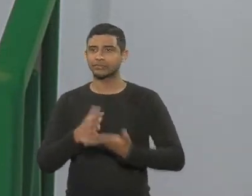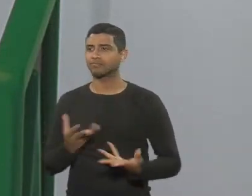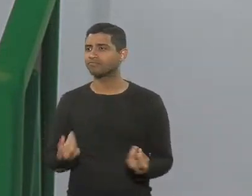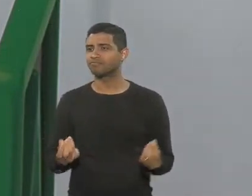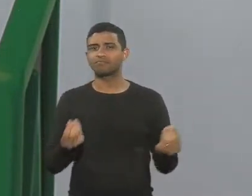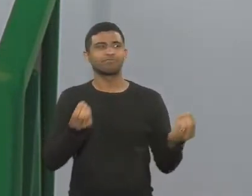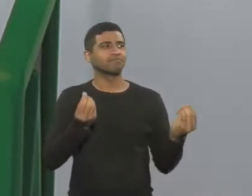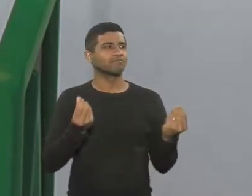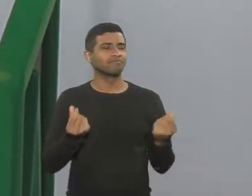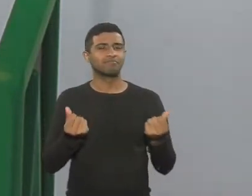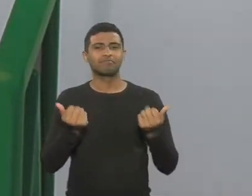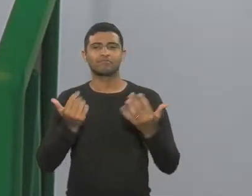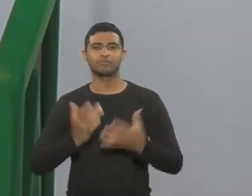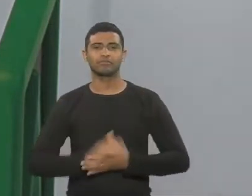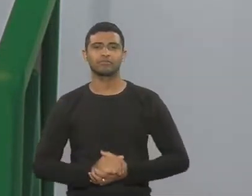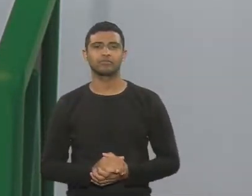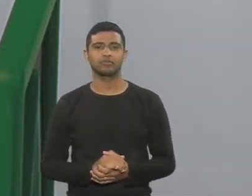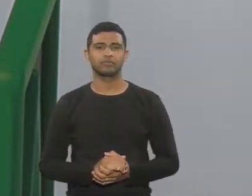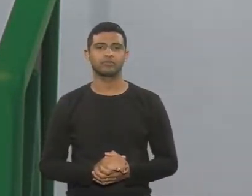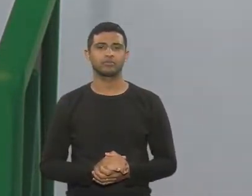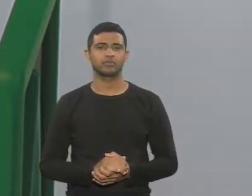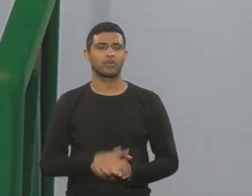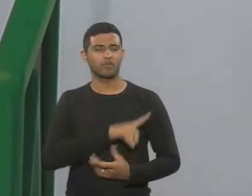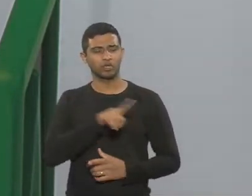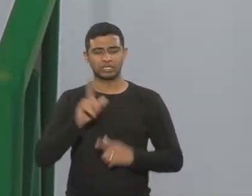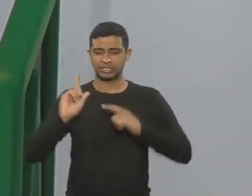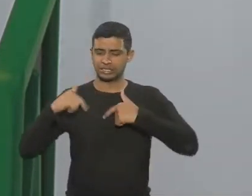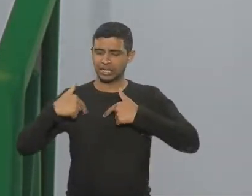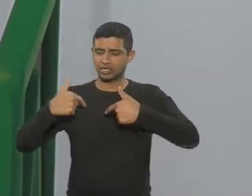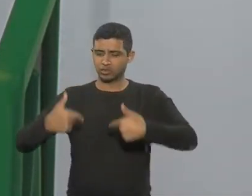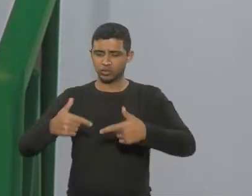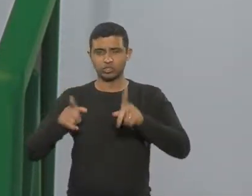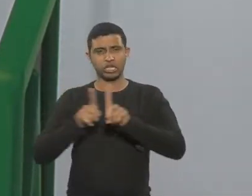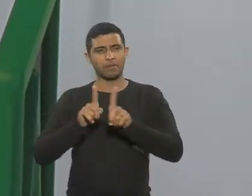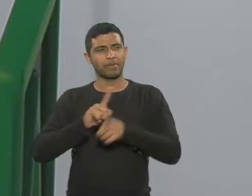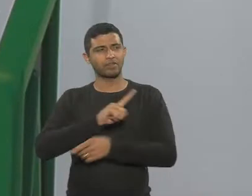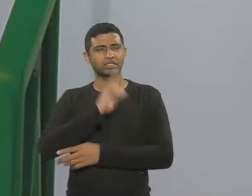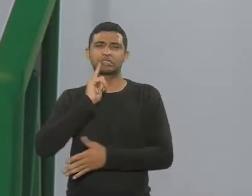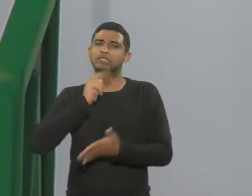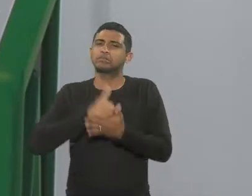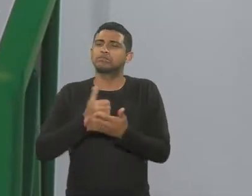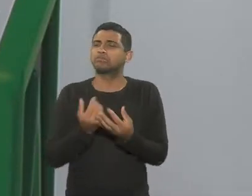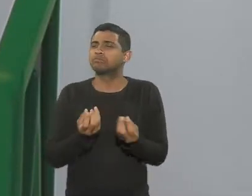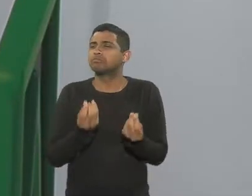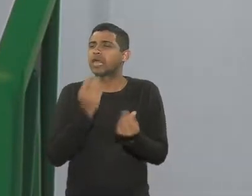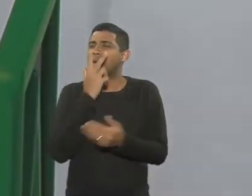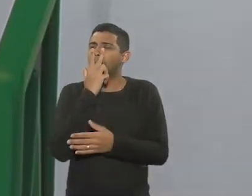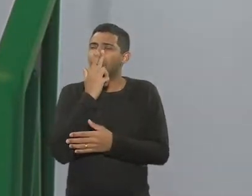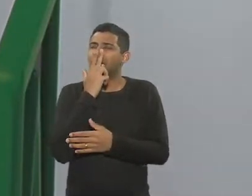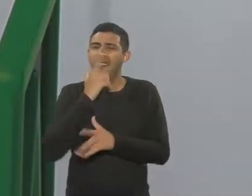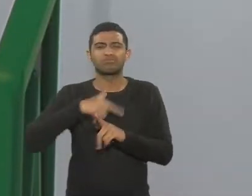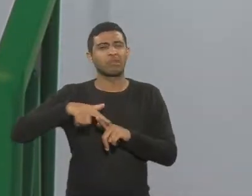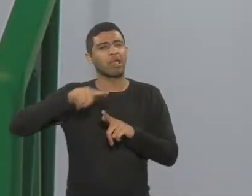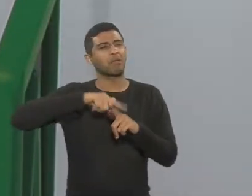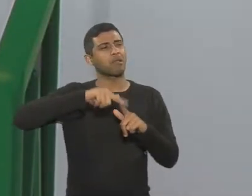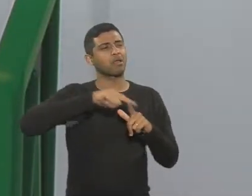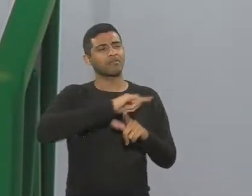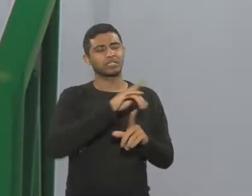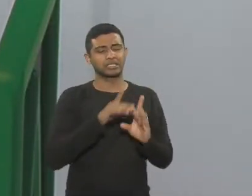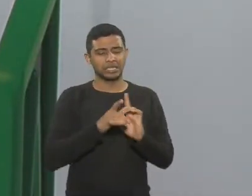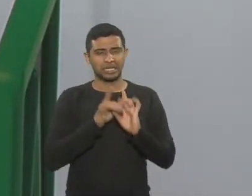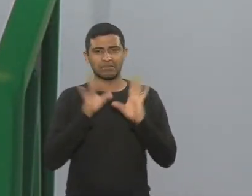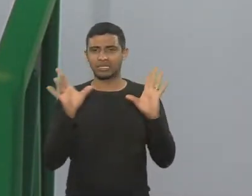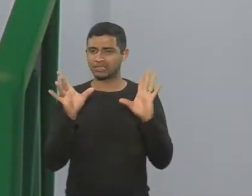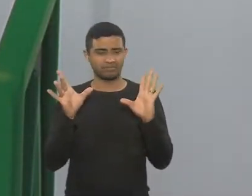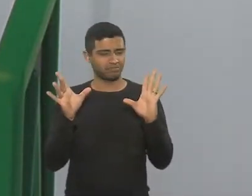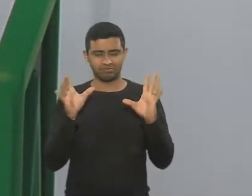boa qualidade, as suas atitudes, as suas tomadas de decisão, elas ficam comprometidas e naturalmente a sua